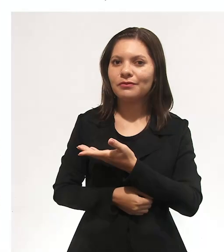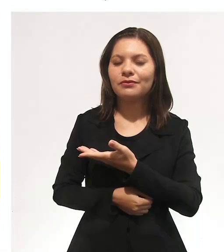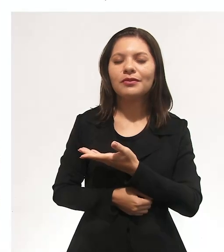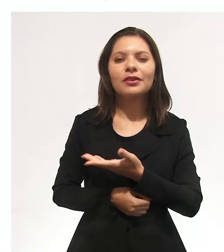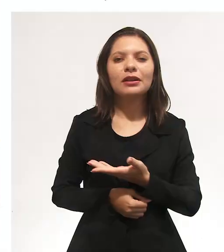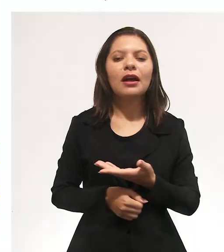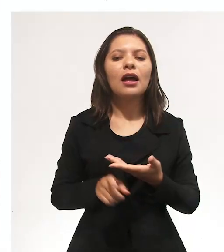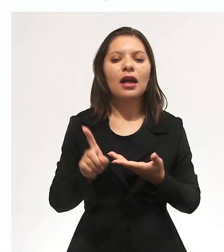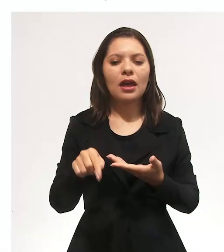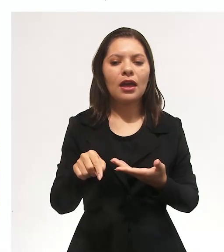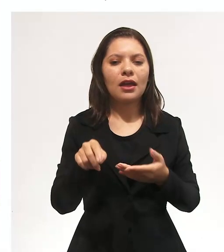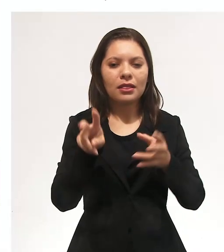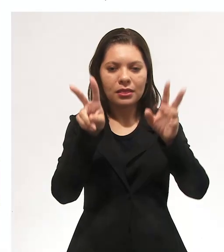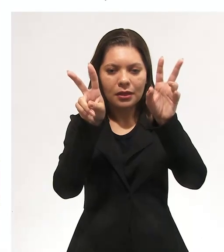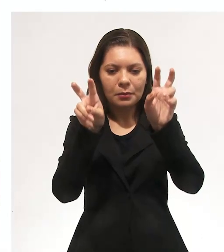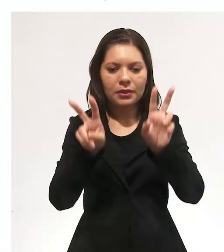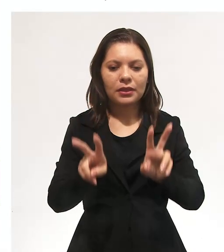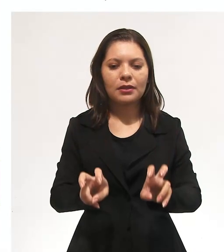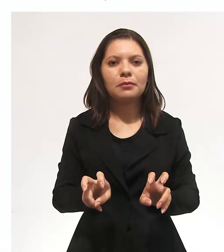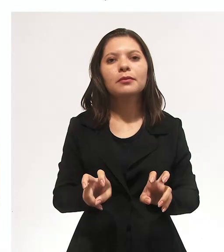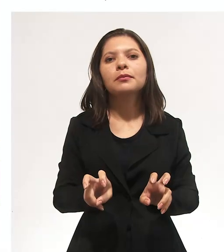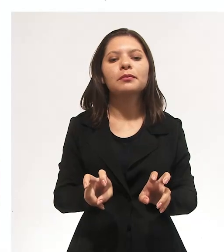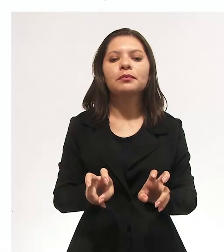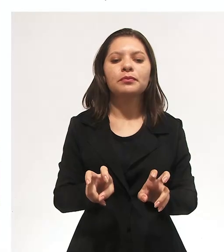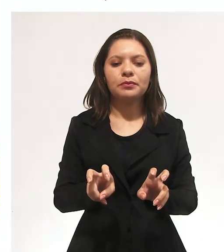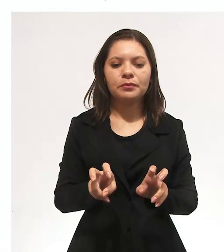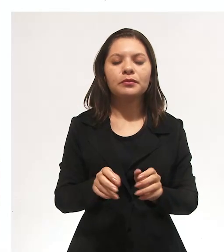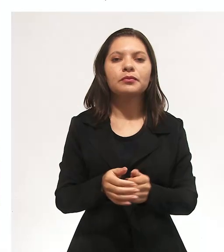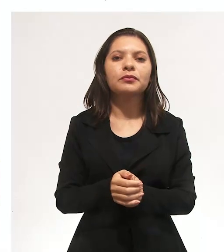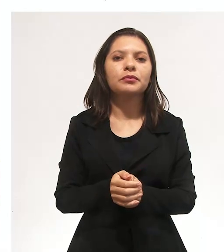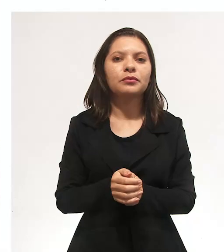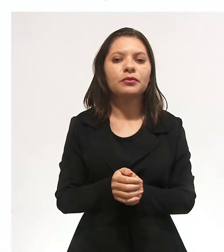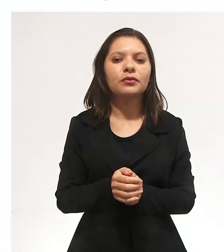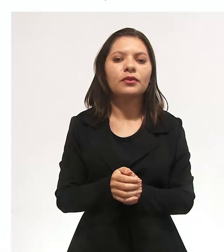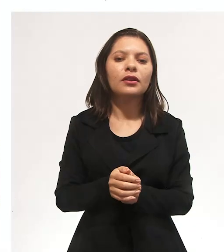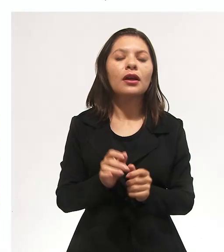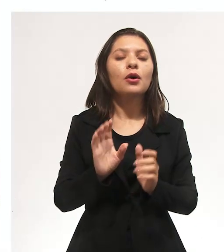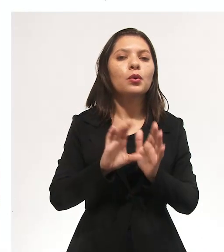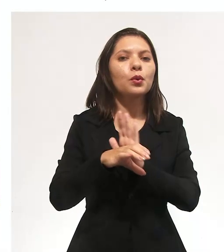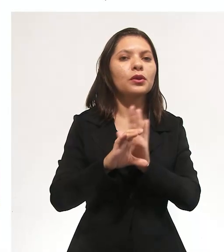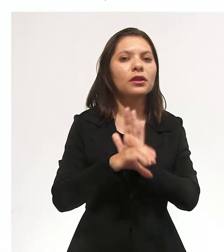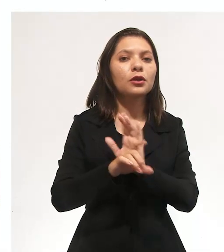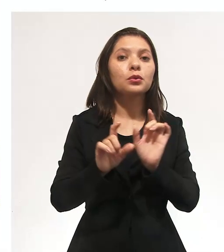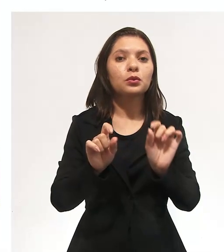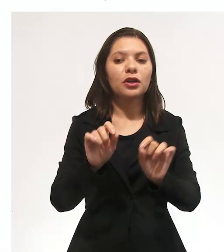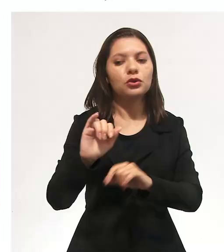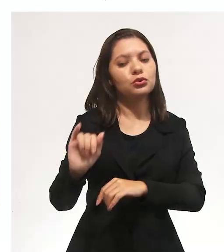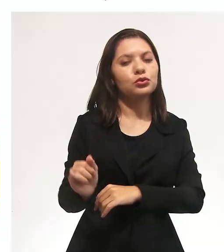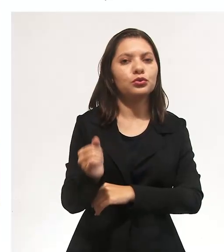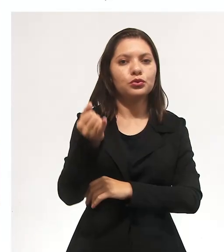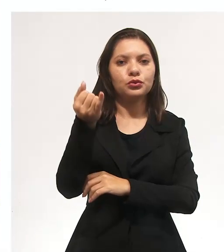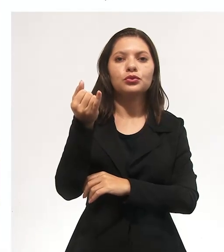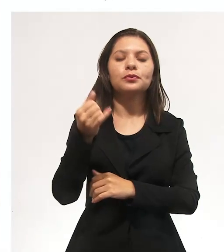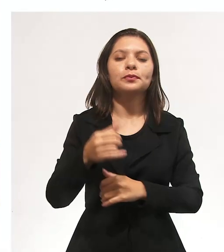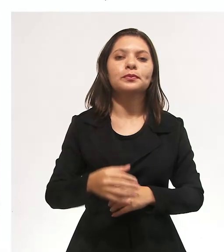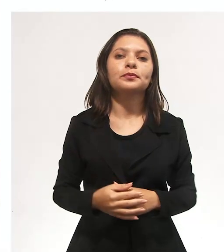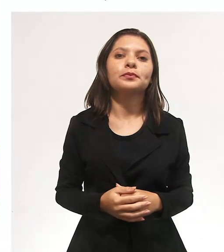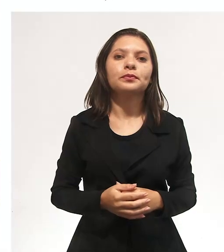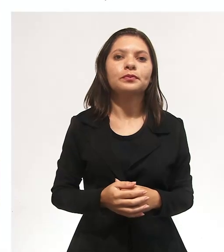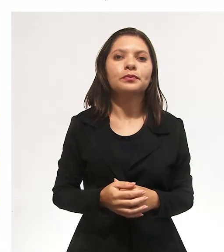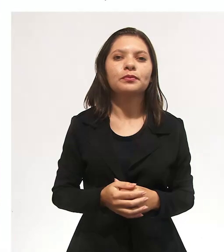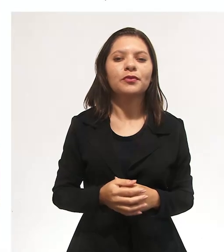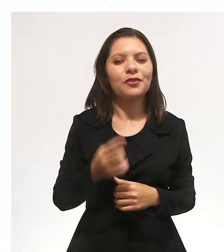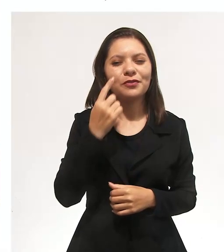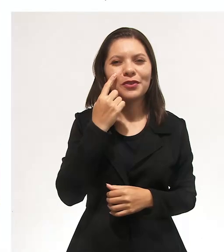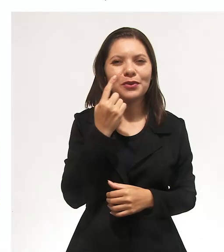né, que chegam ao denominador comum, que é o conceito de juro. Ora, o